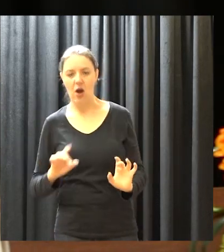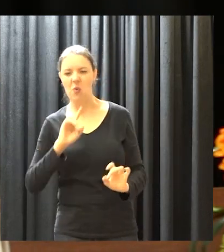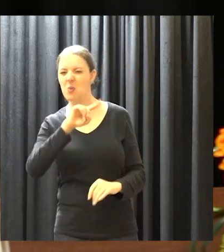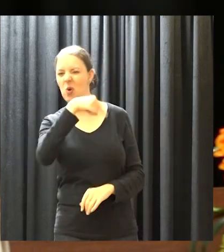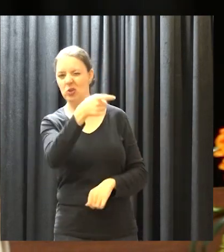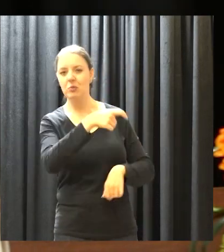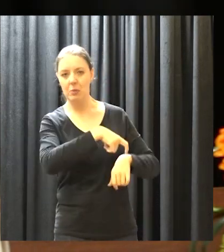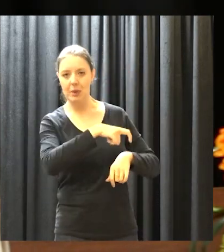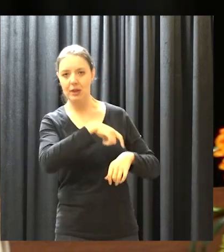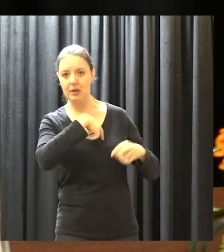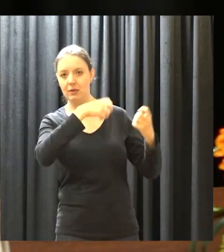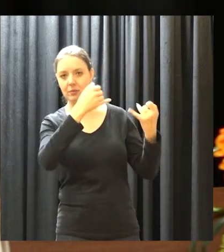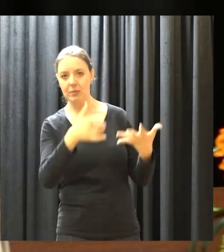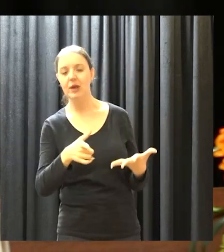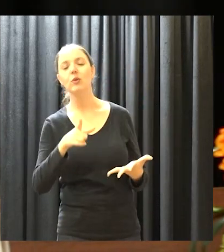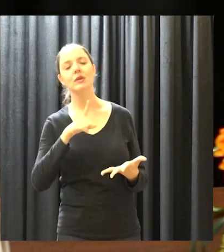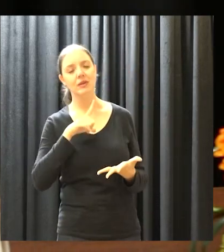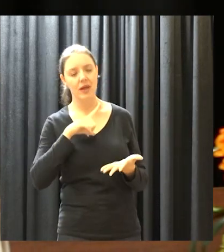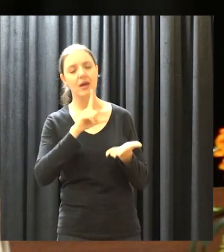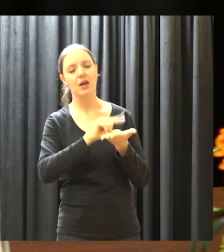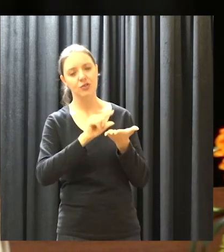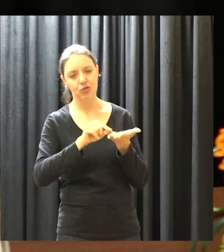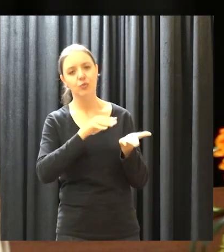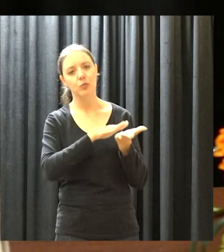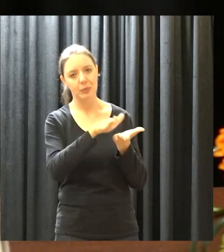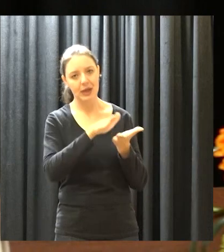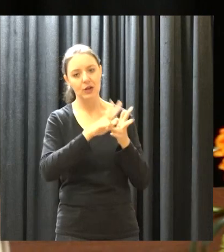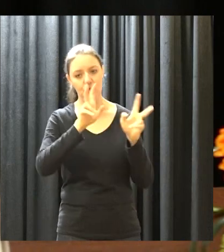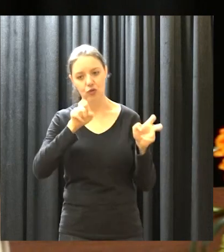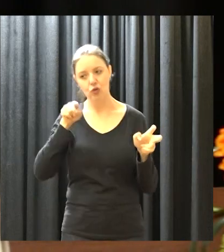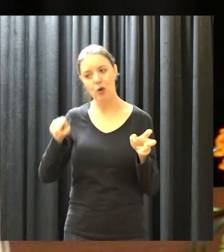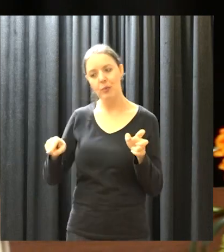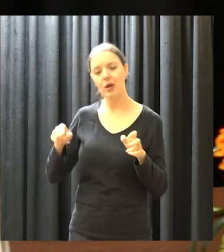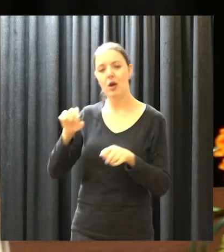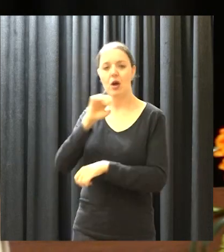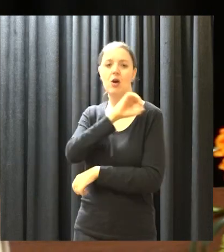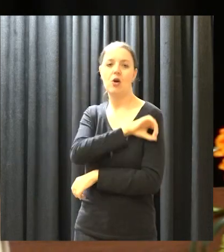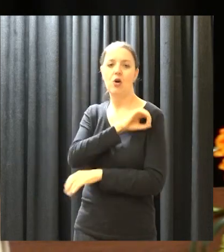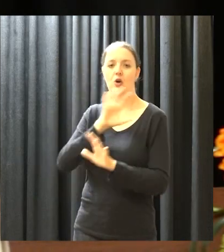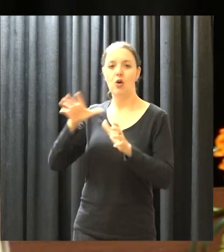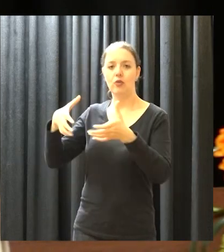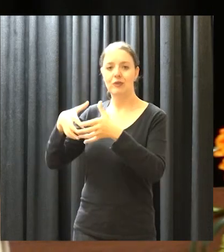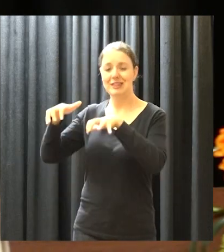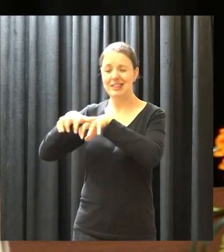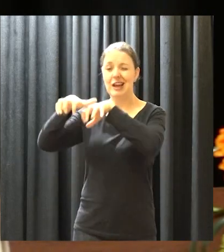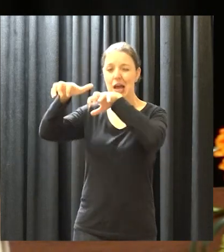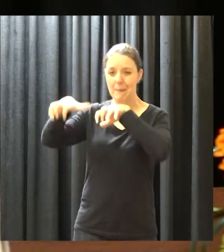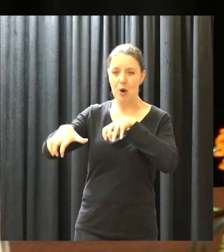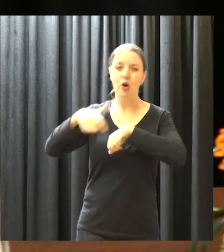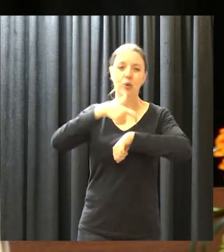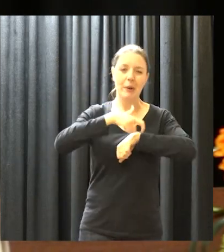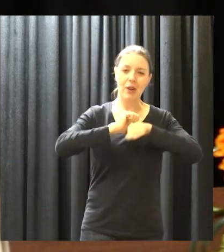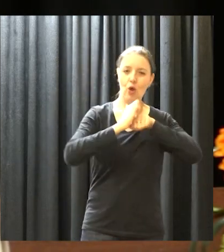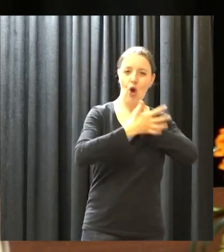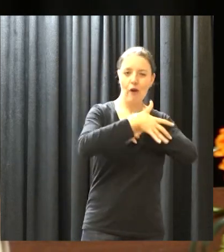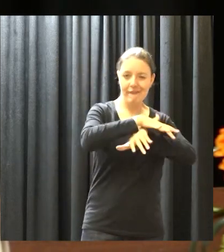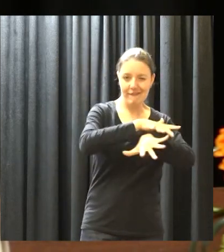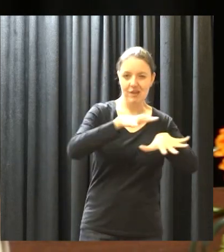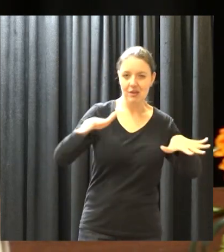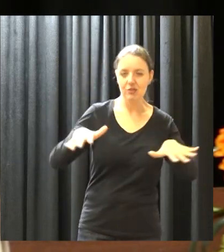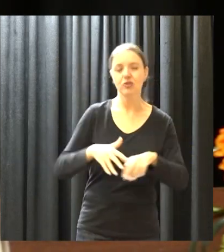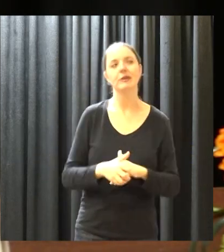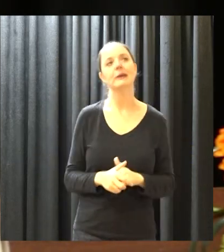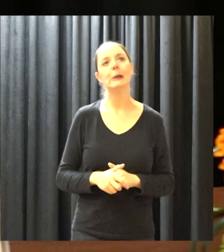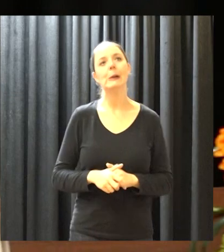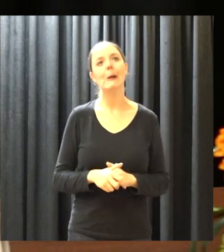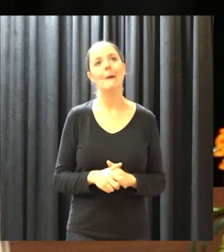isso, tem um trabalho publicado sobre isso, o que foi fazer essa oficina existir no momento da pandemia. Mas, naquele momento difícil